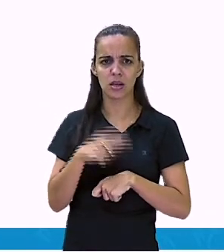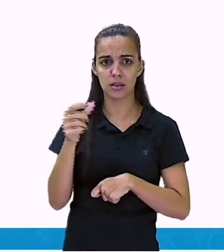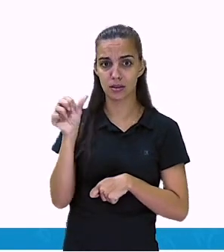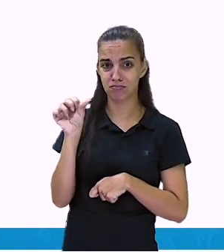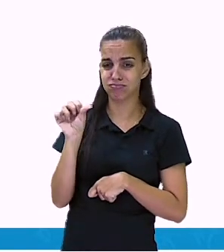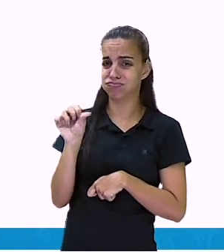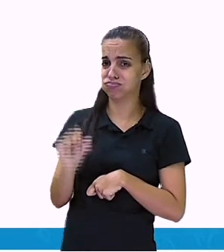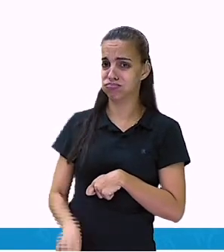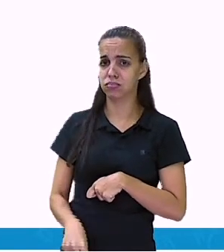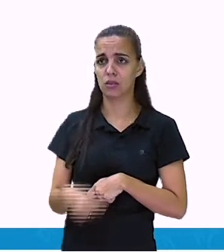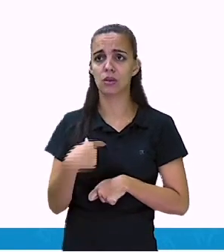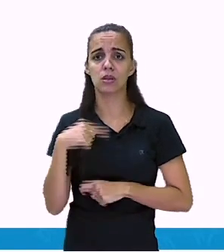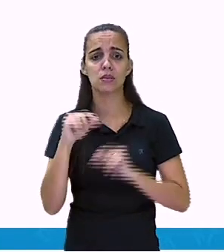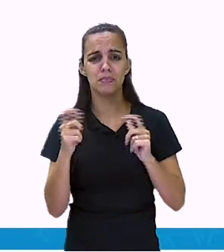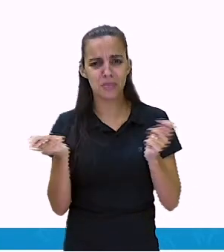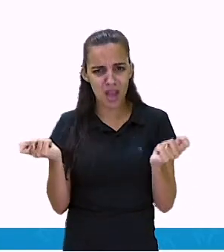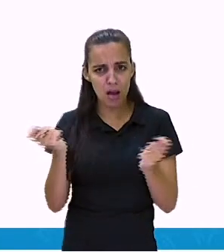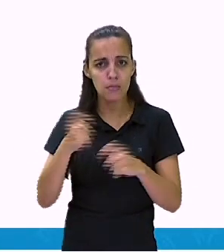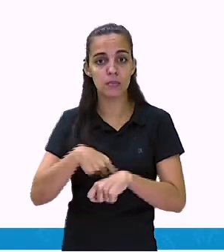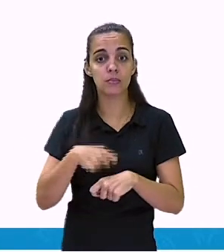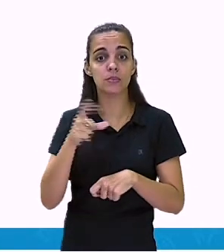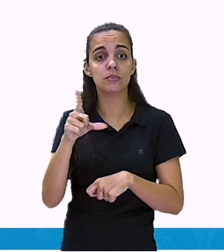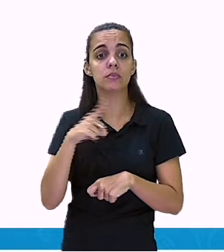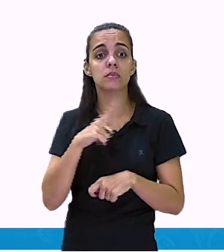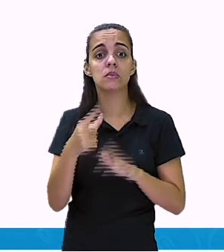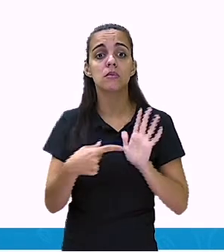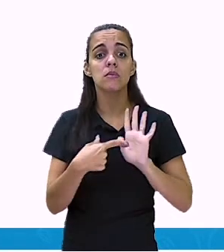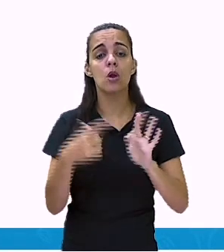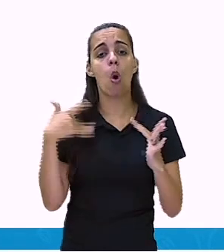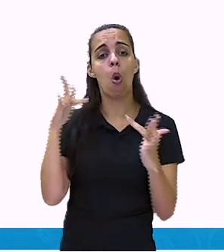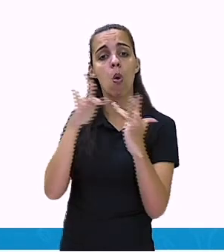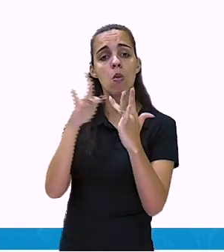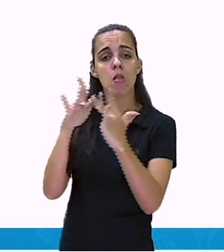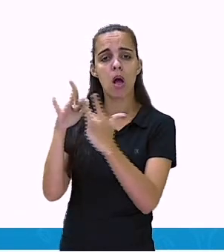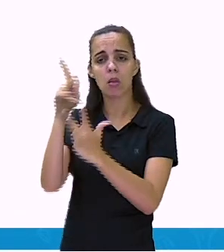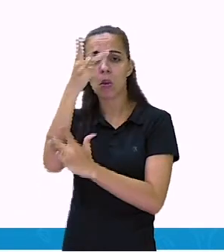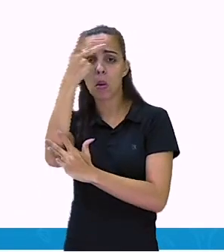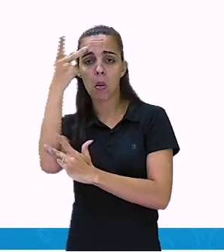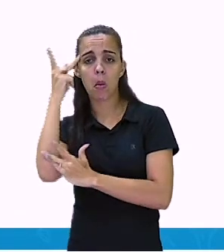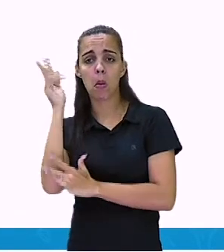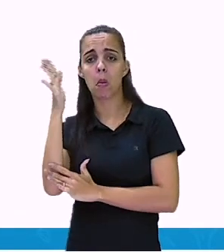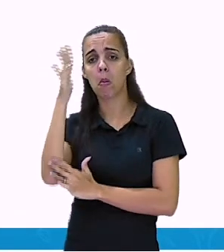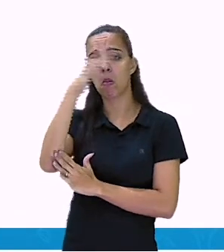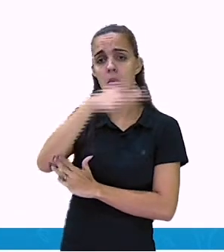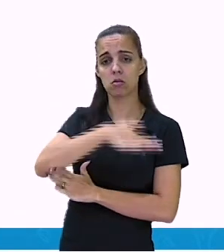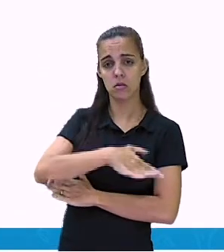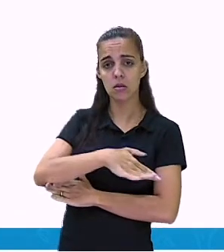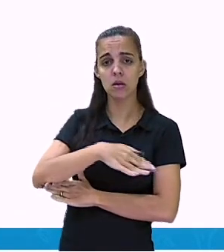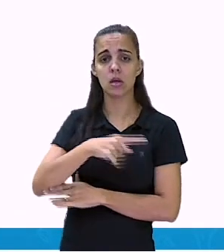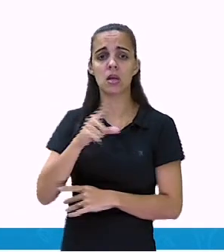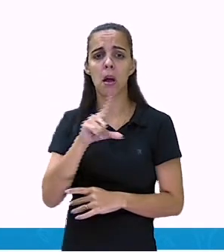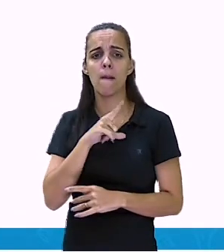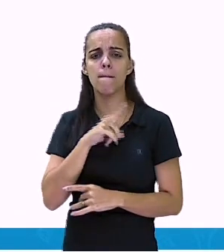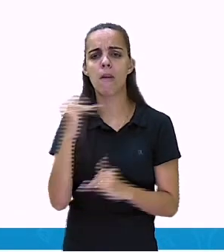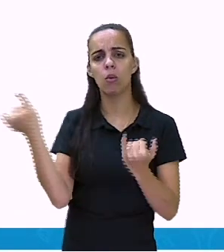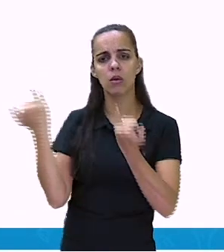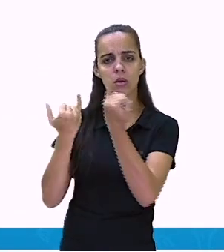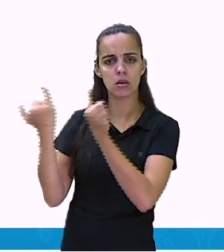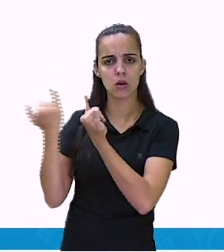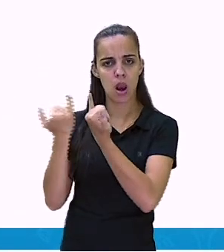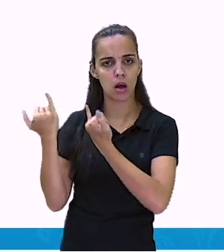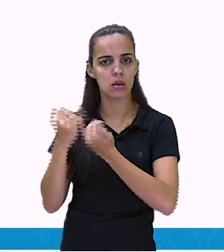pior ainda, a possibilidade de estabelecerem contato com pessoas